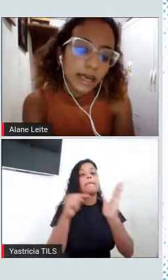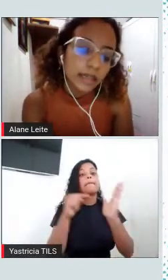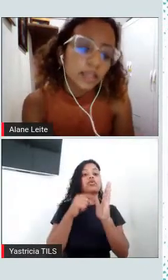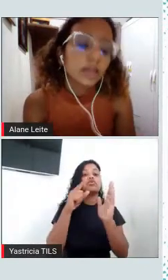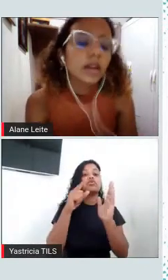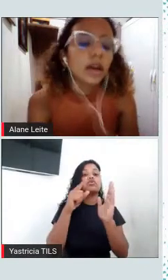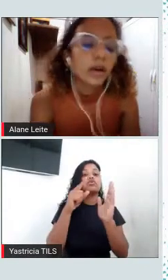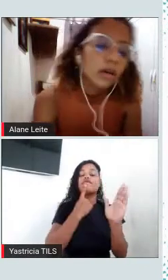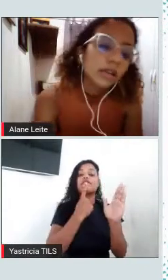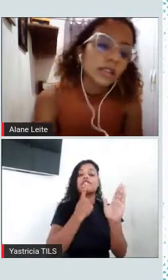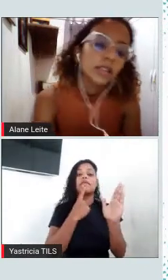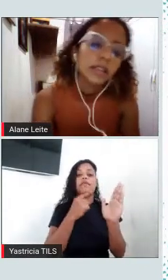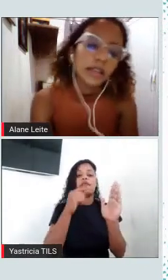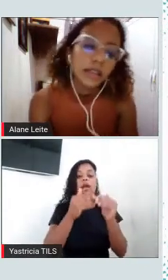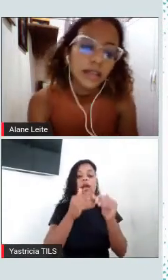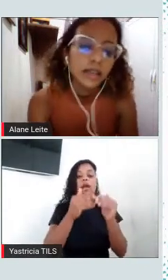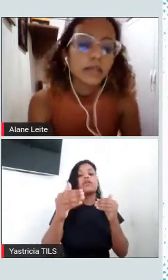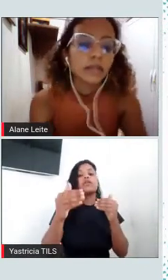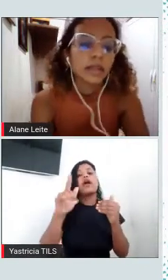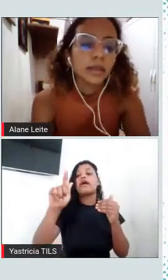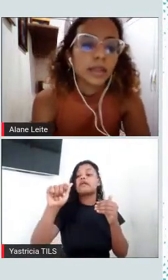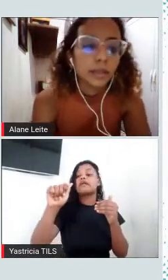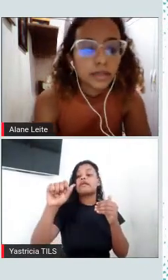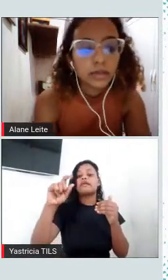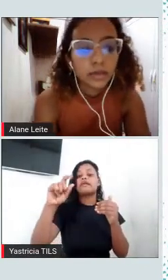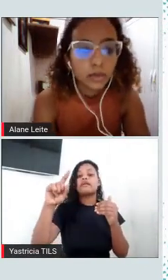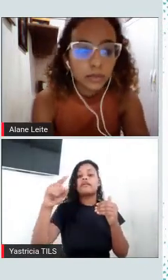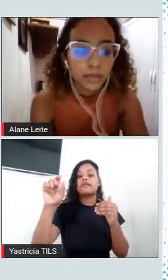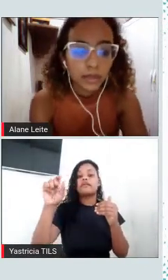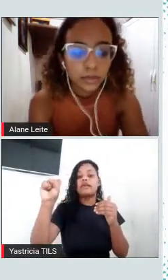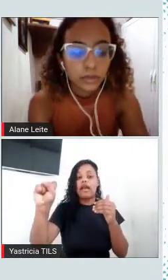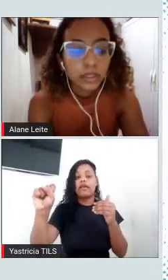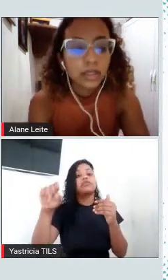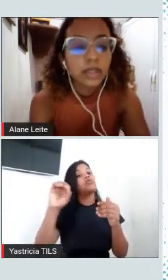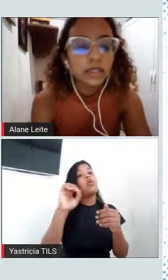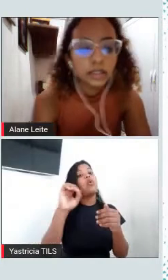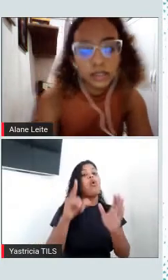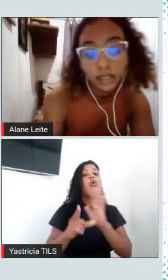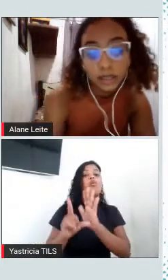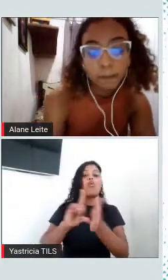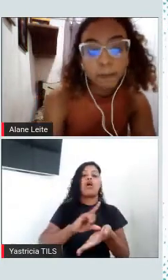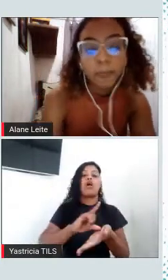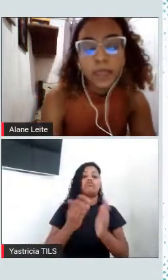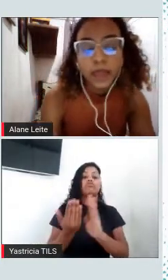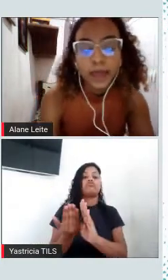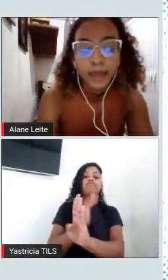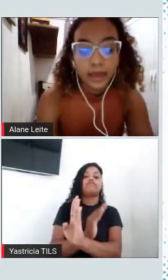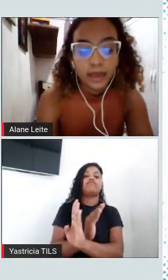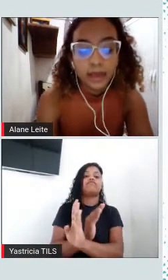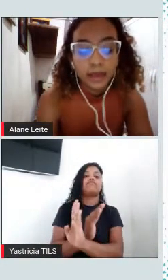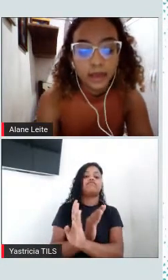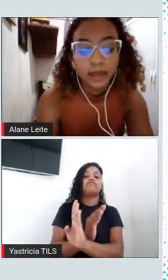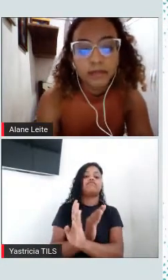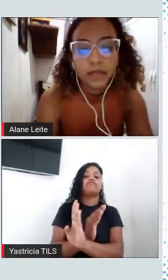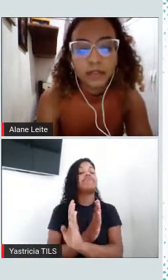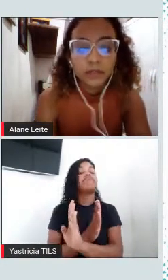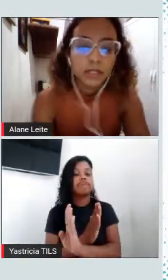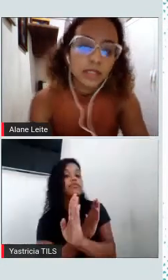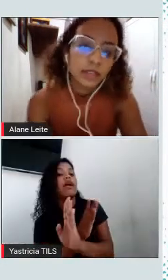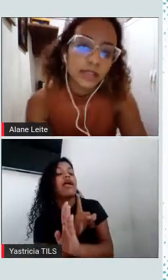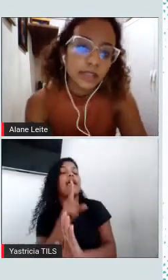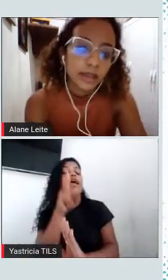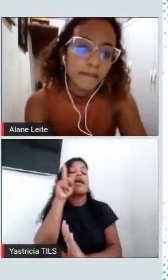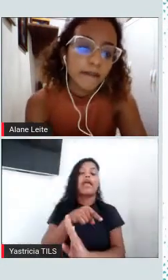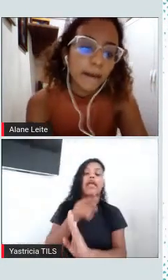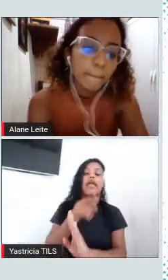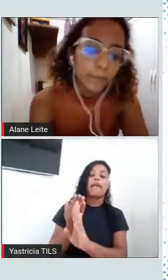substância gás, ou antes dele, determinada pressão ou temperatura, antes dele, a